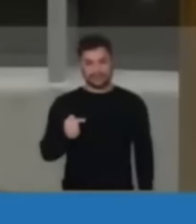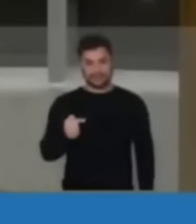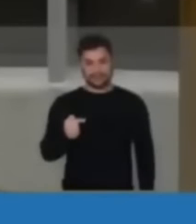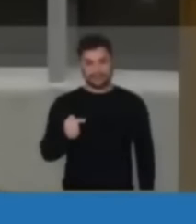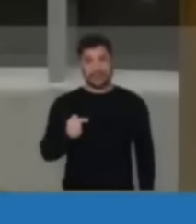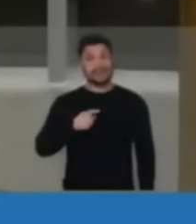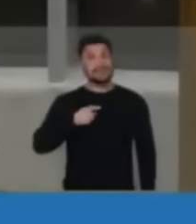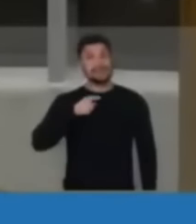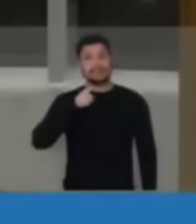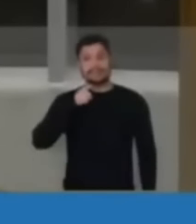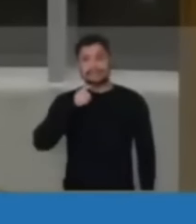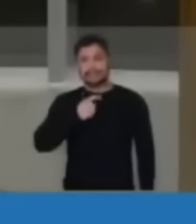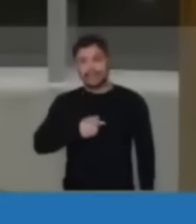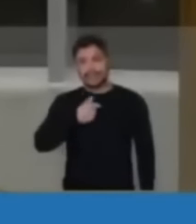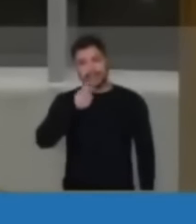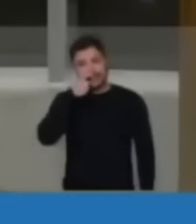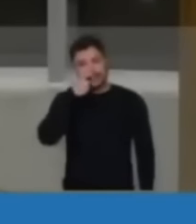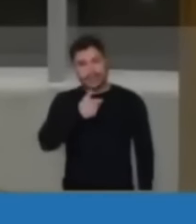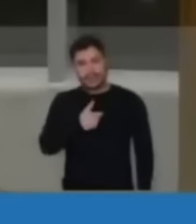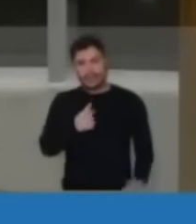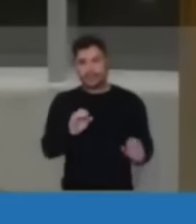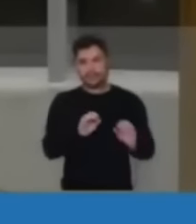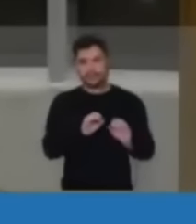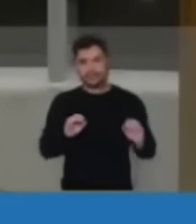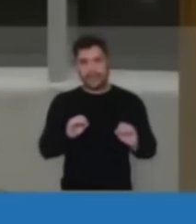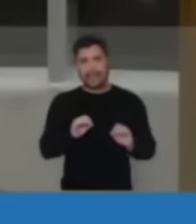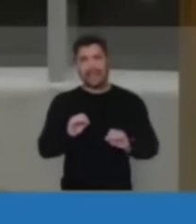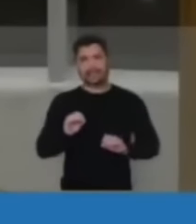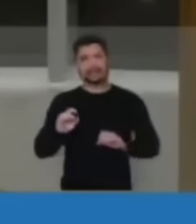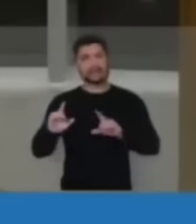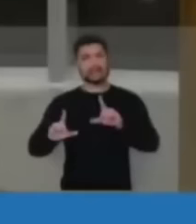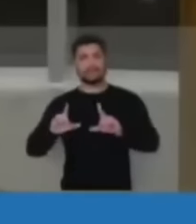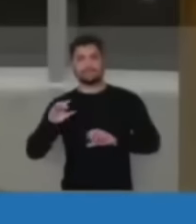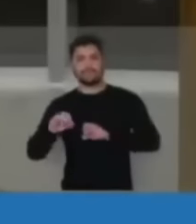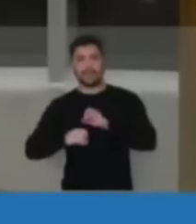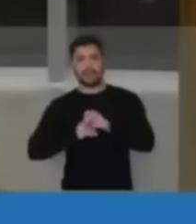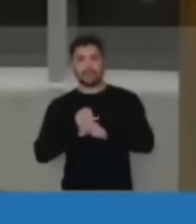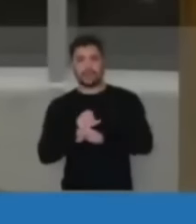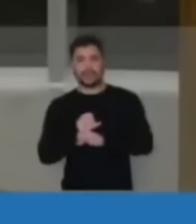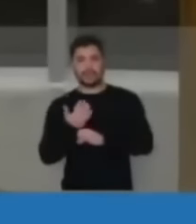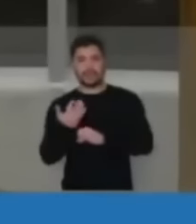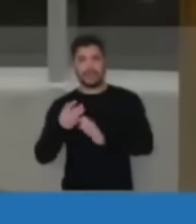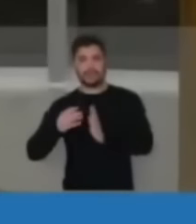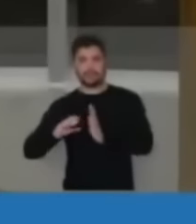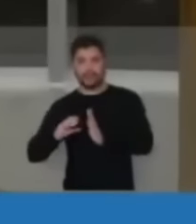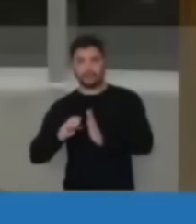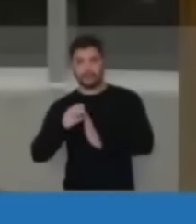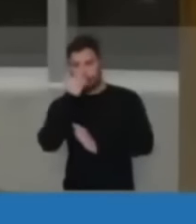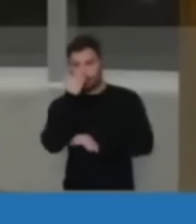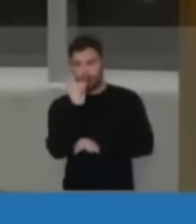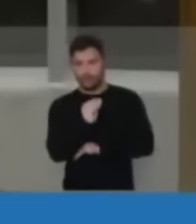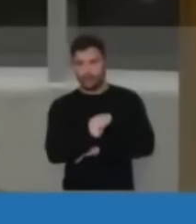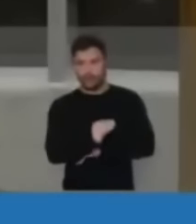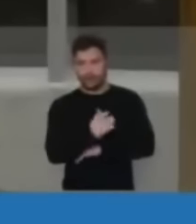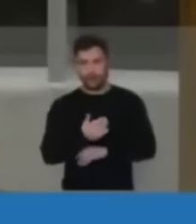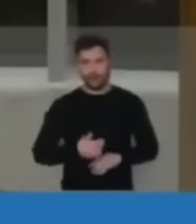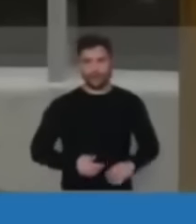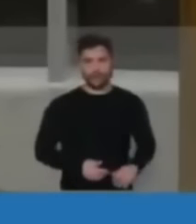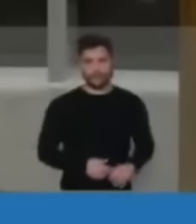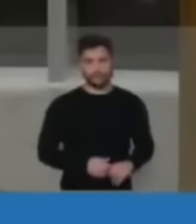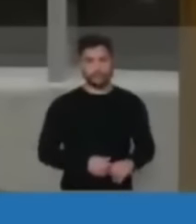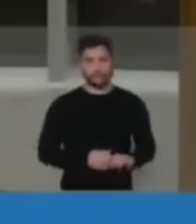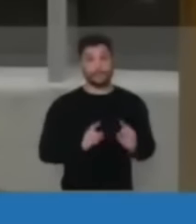Ninguém se interessou, foi boicotada pela grande mídia, inclusive pelos partidos no poder. Por